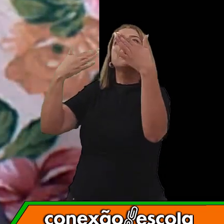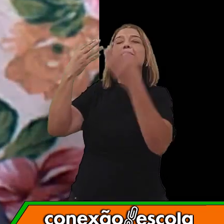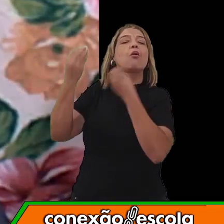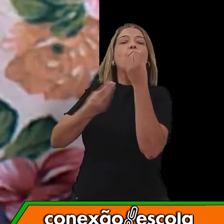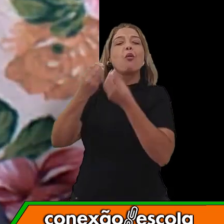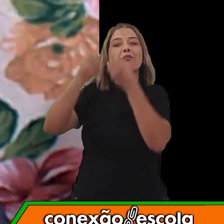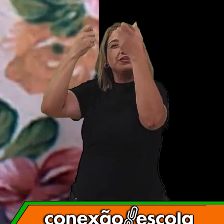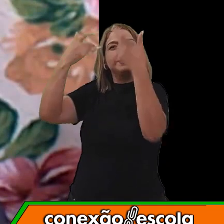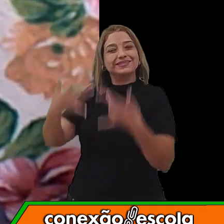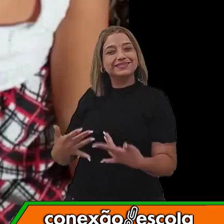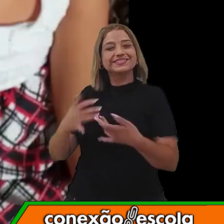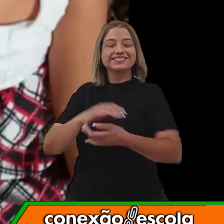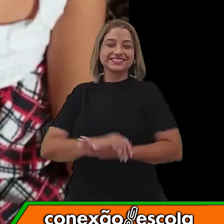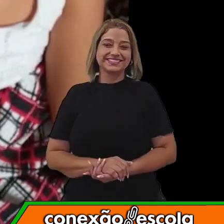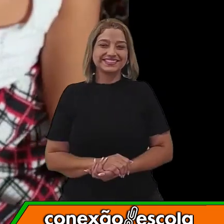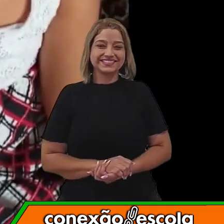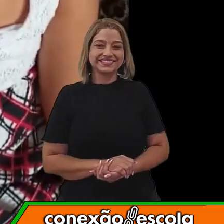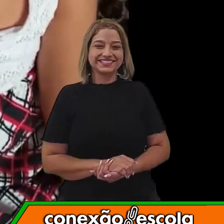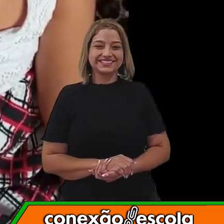e estrelas. aqui.